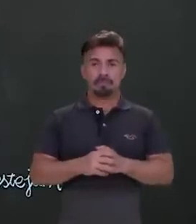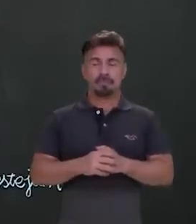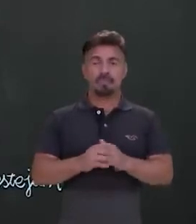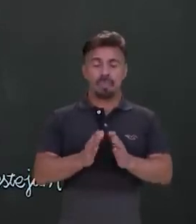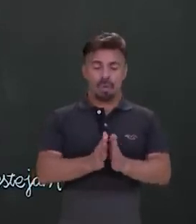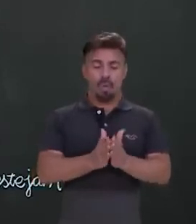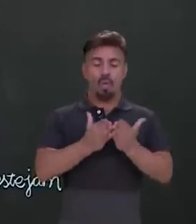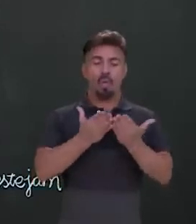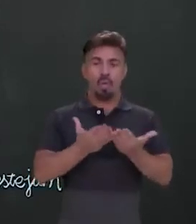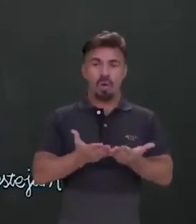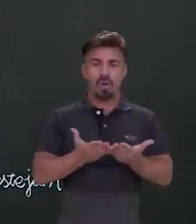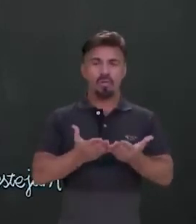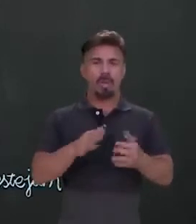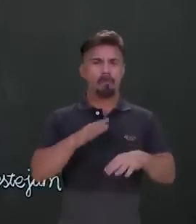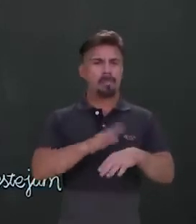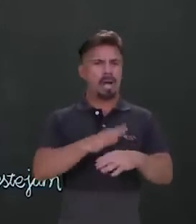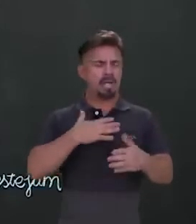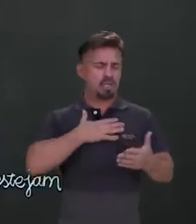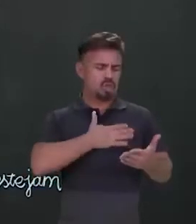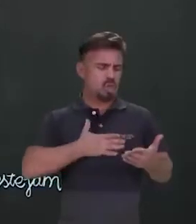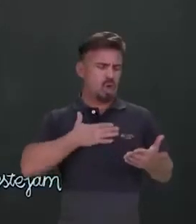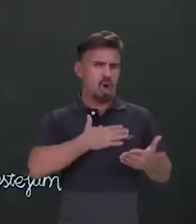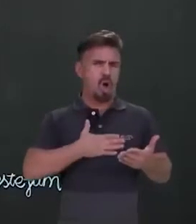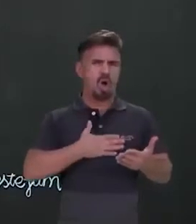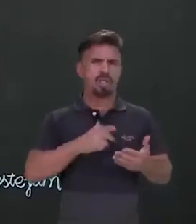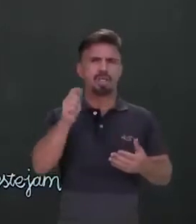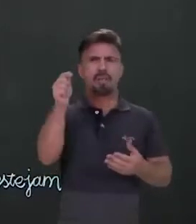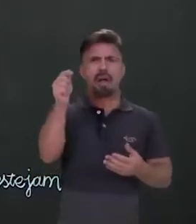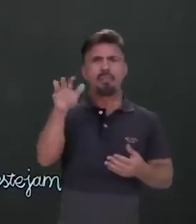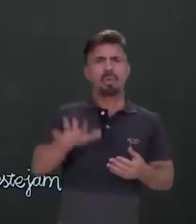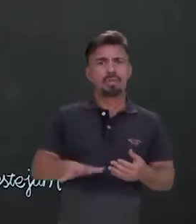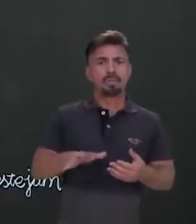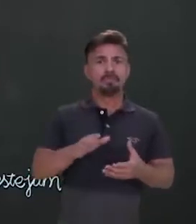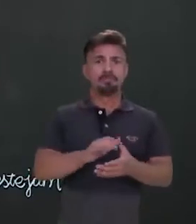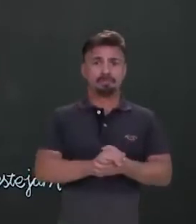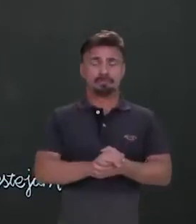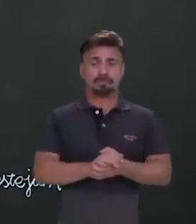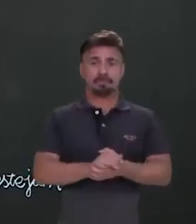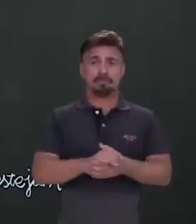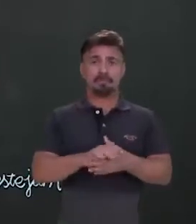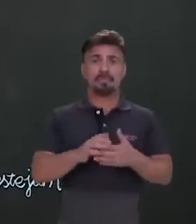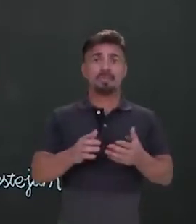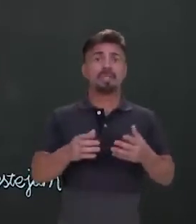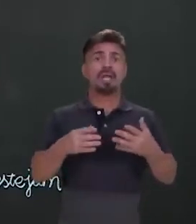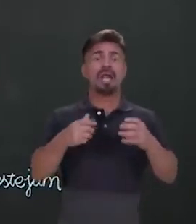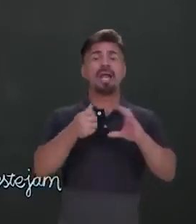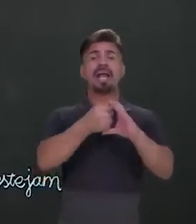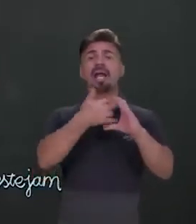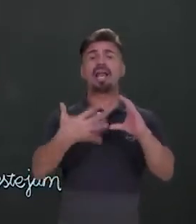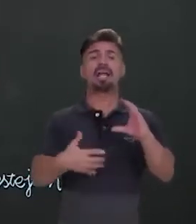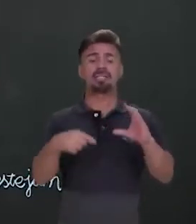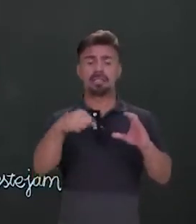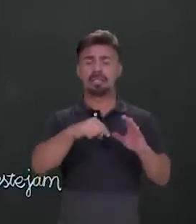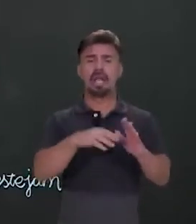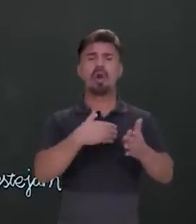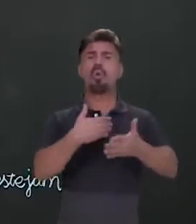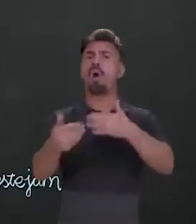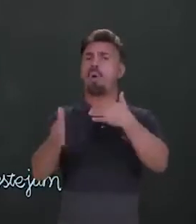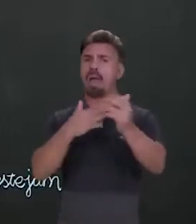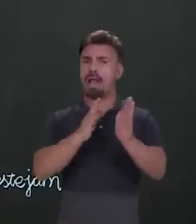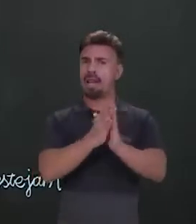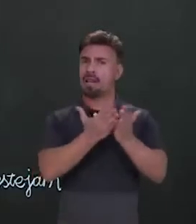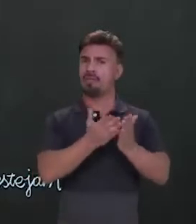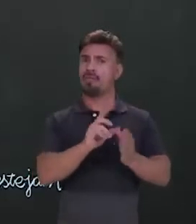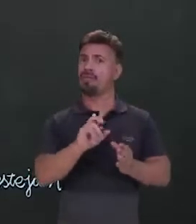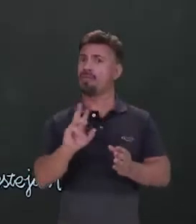O livro de que mais gosto está em promoção. Nesse caso, eu estou caracterizando o livro. Não é qualquer